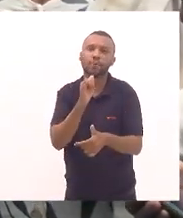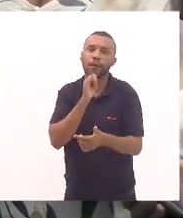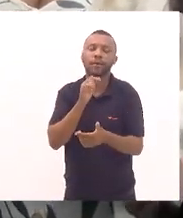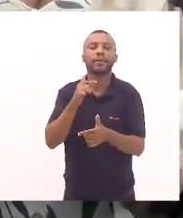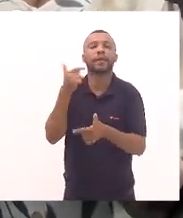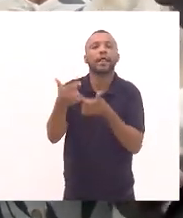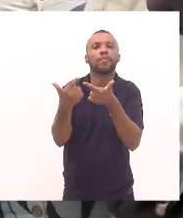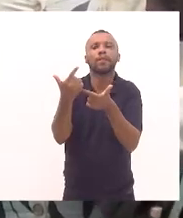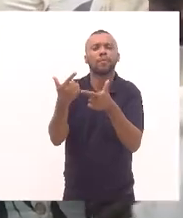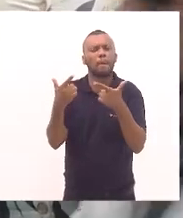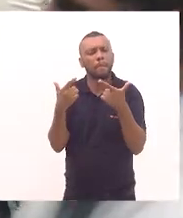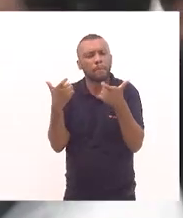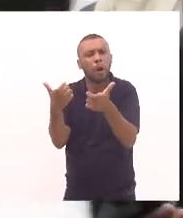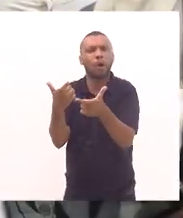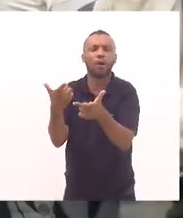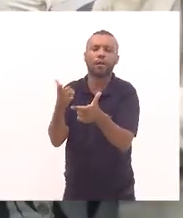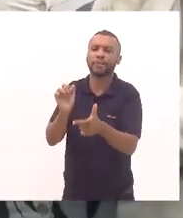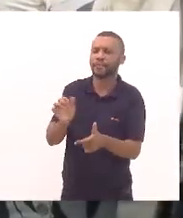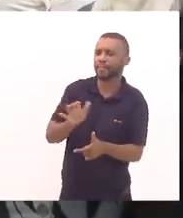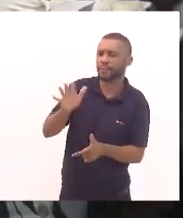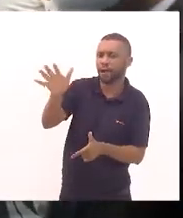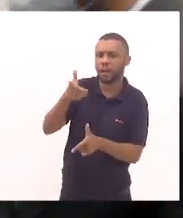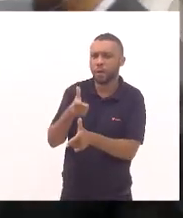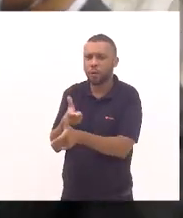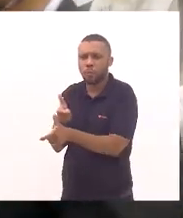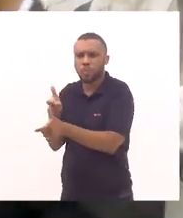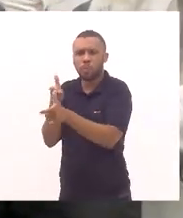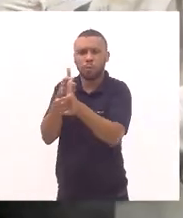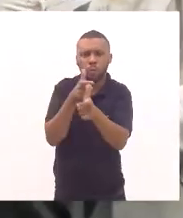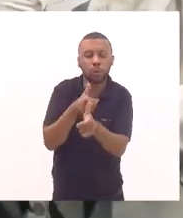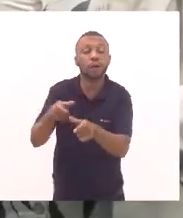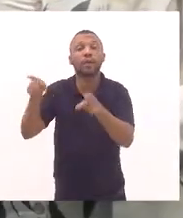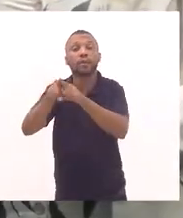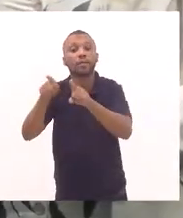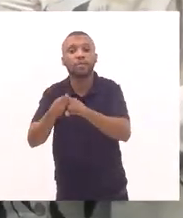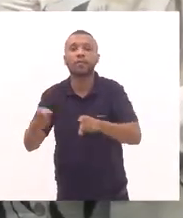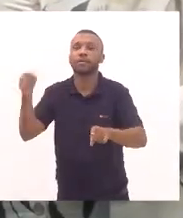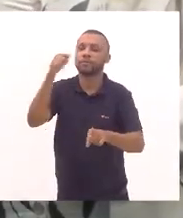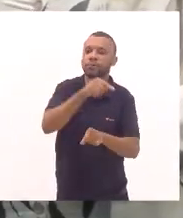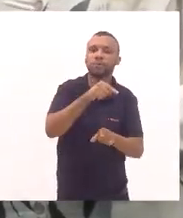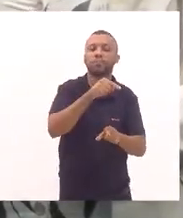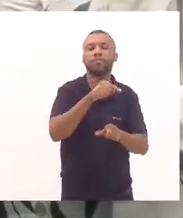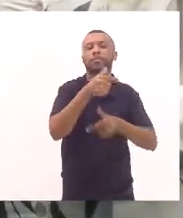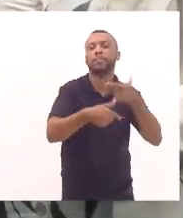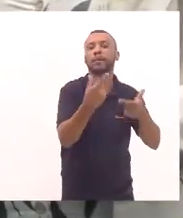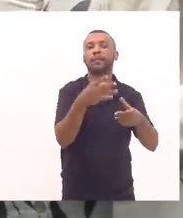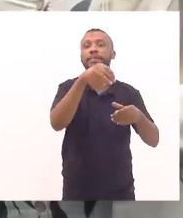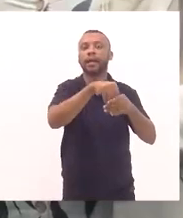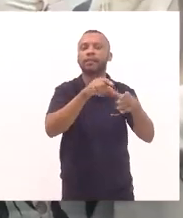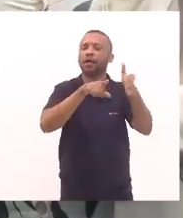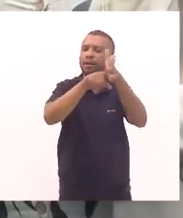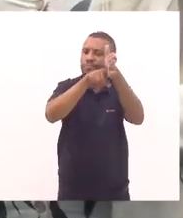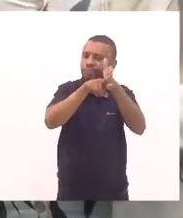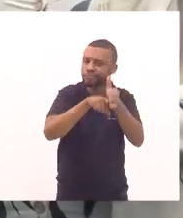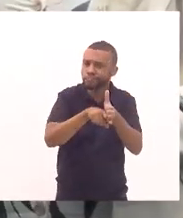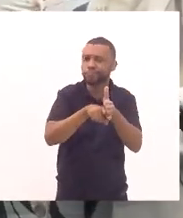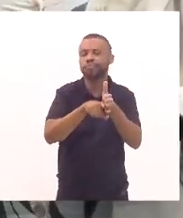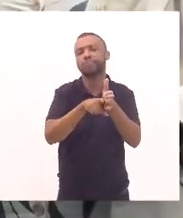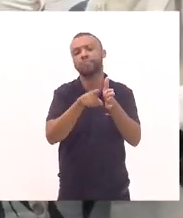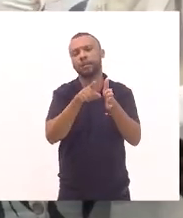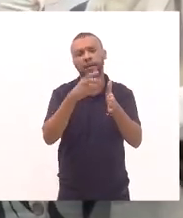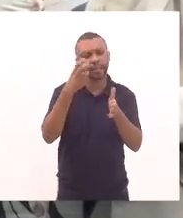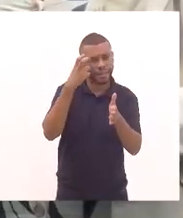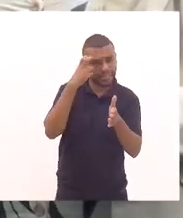campo, numa operação, mas também engloba atos para quem está trabalhando na investigação, na inteligência e